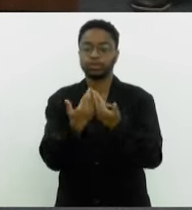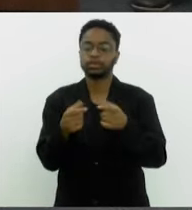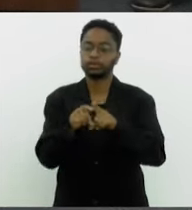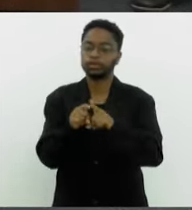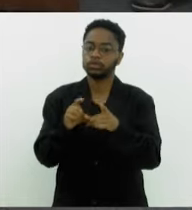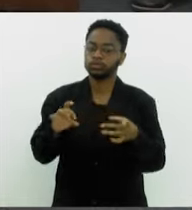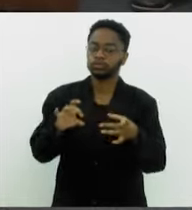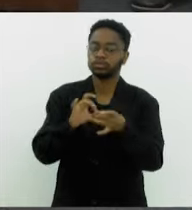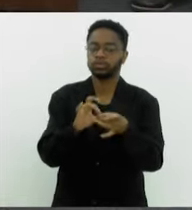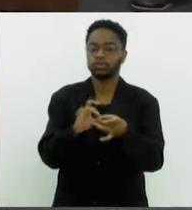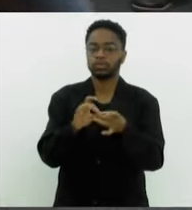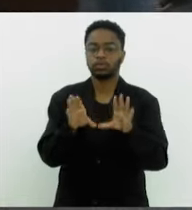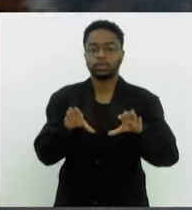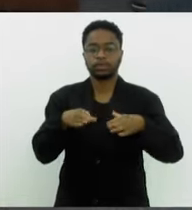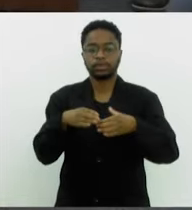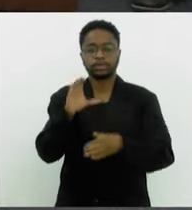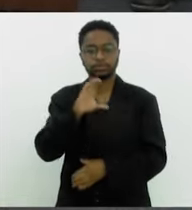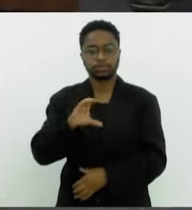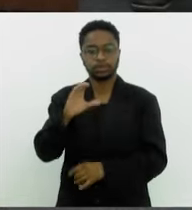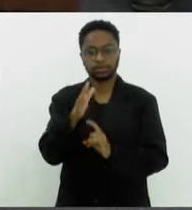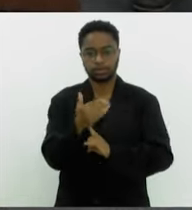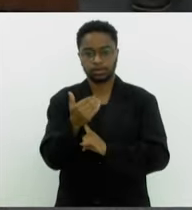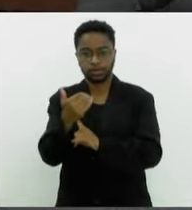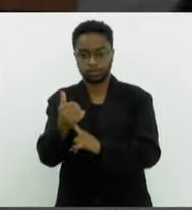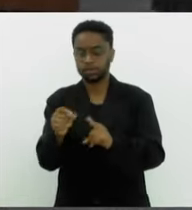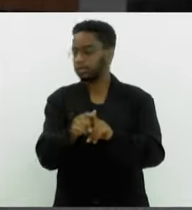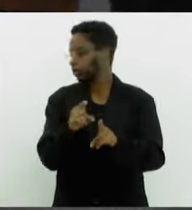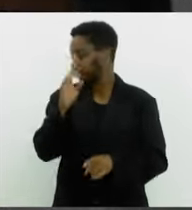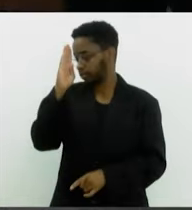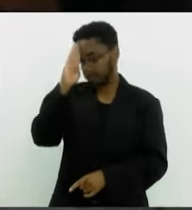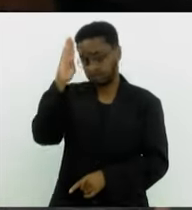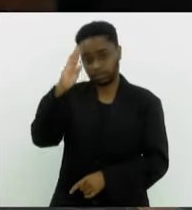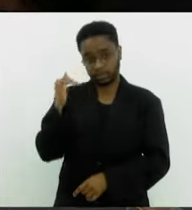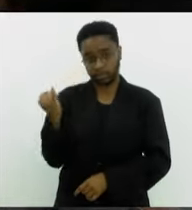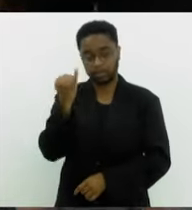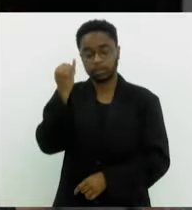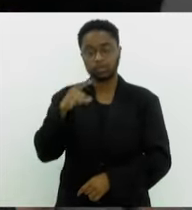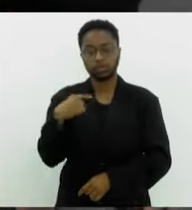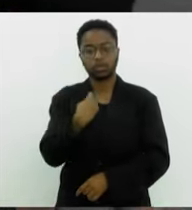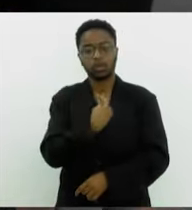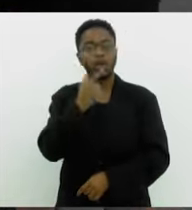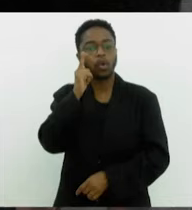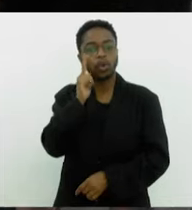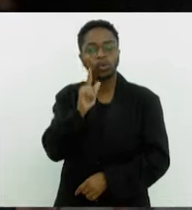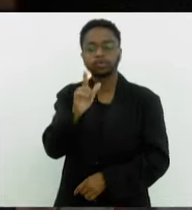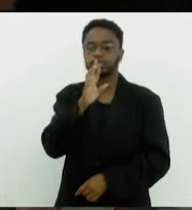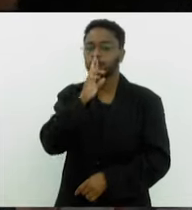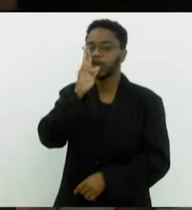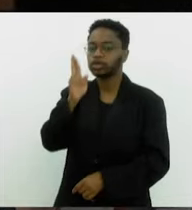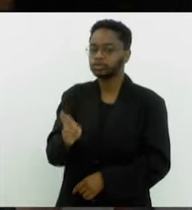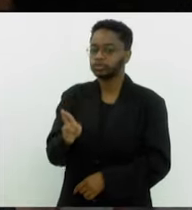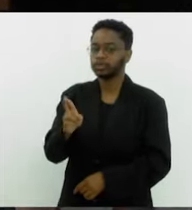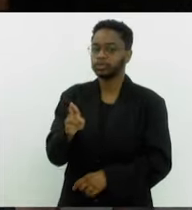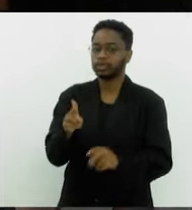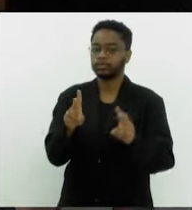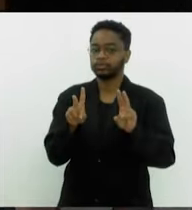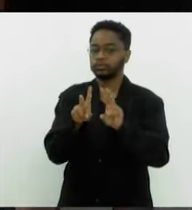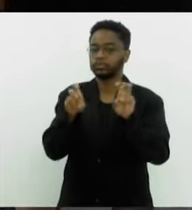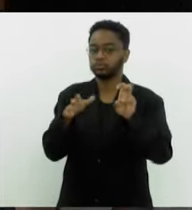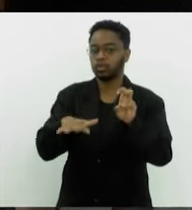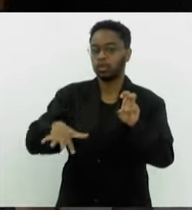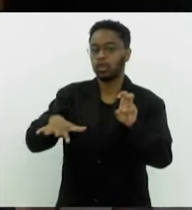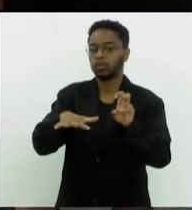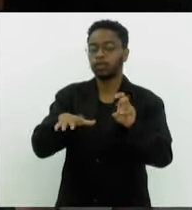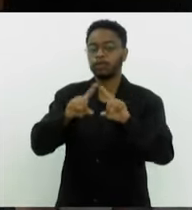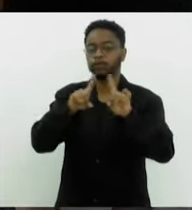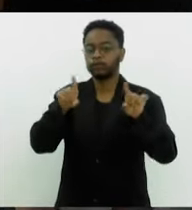Comissão de Ciência e Tecnologia. É fundamental que a gente consiga dar respostas para essa situação dos